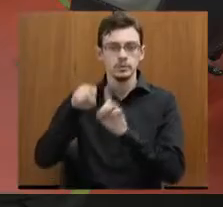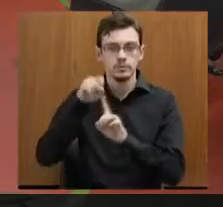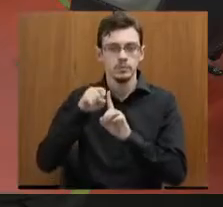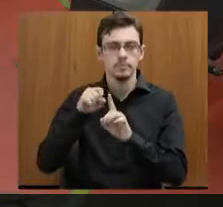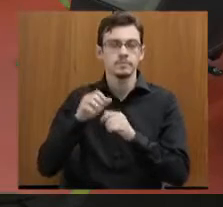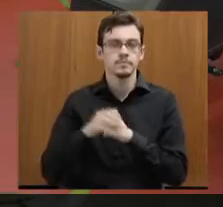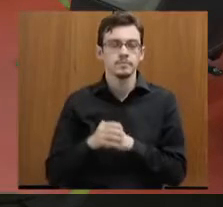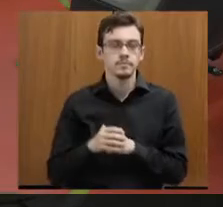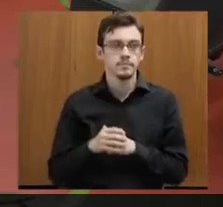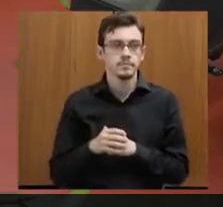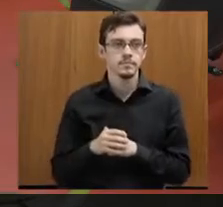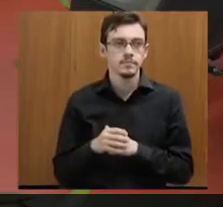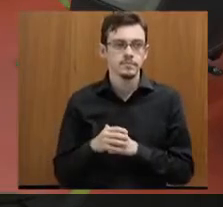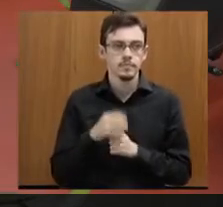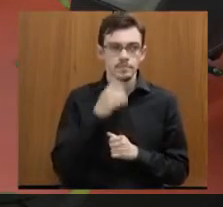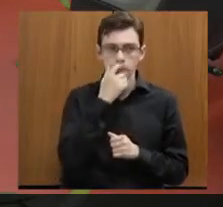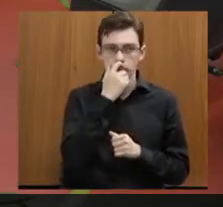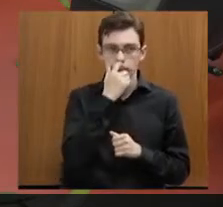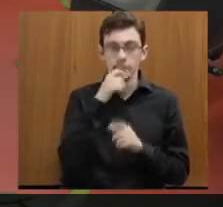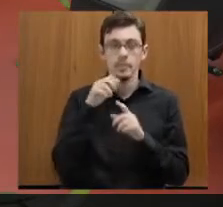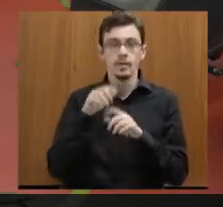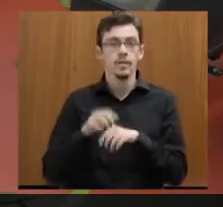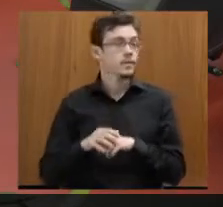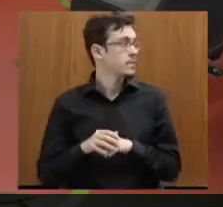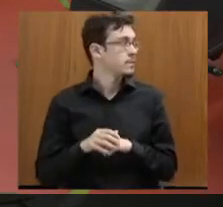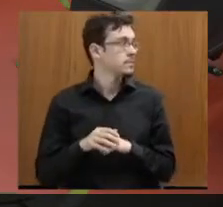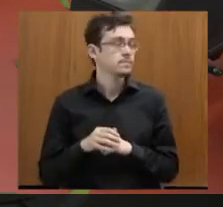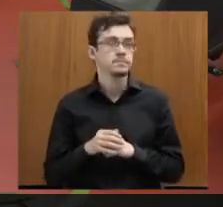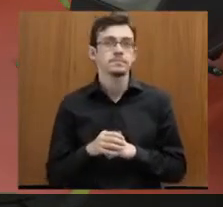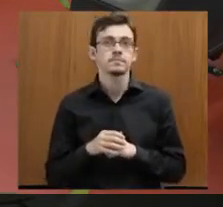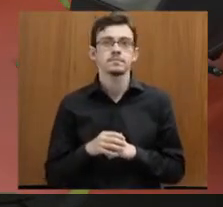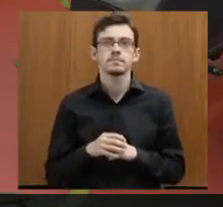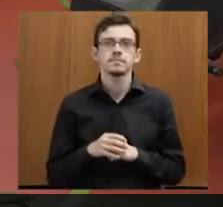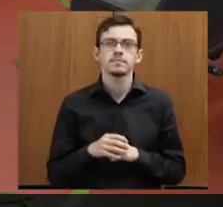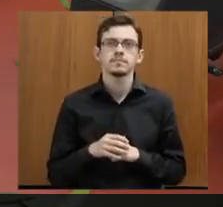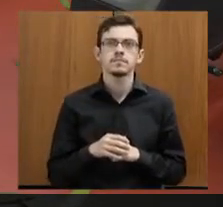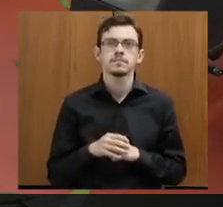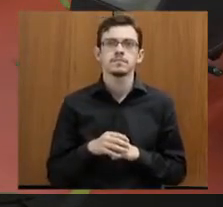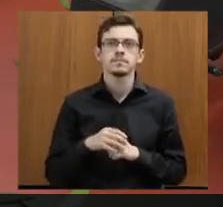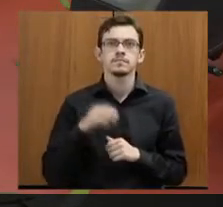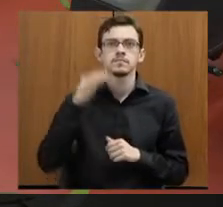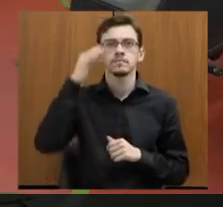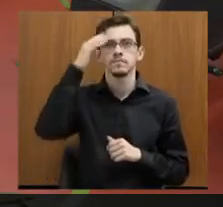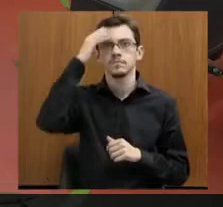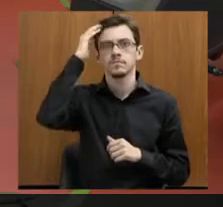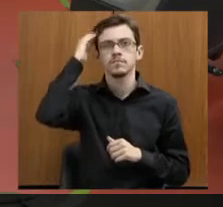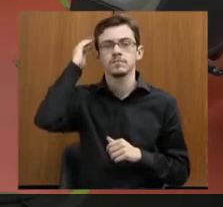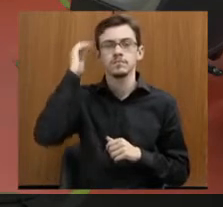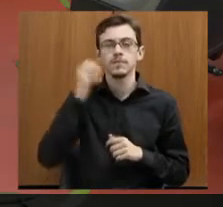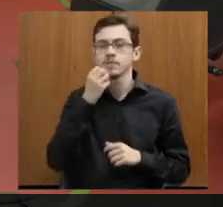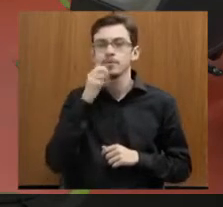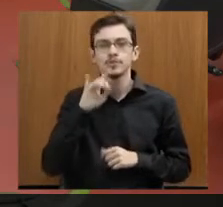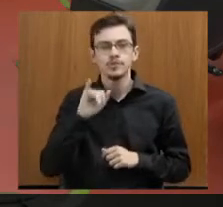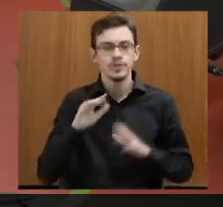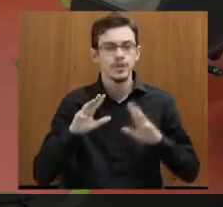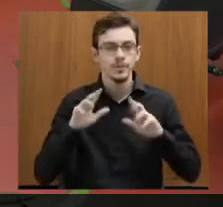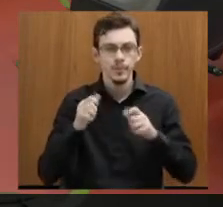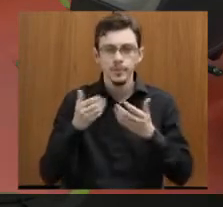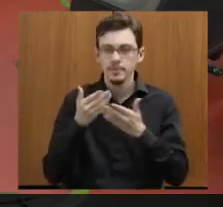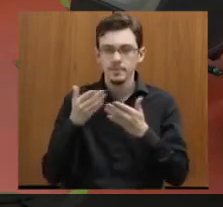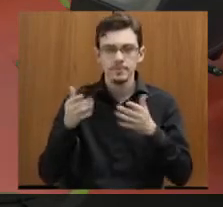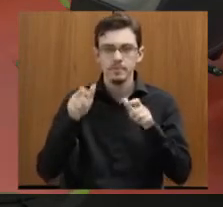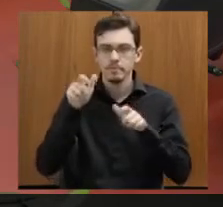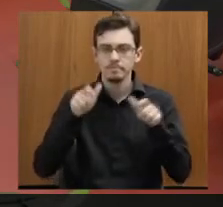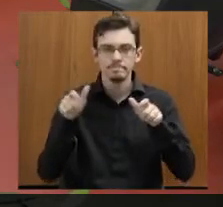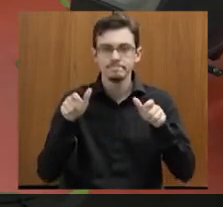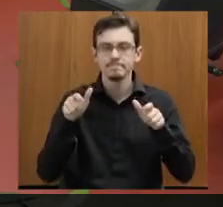e tem que ligar Bom dia a todas as